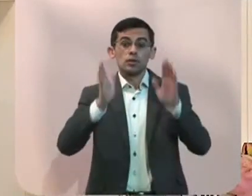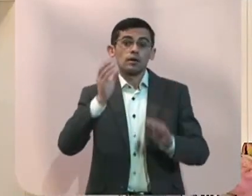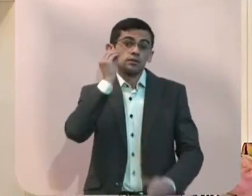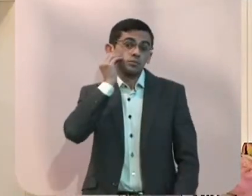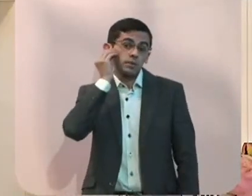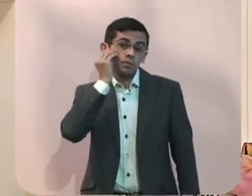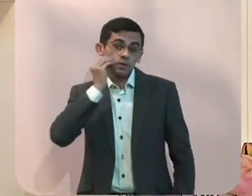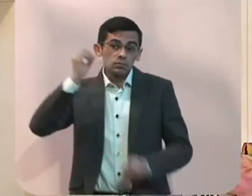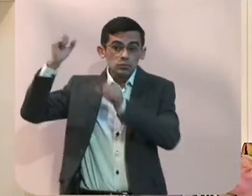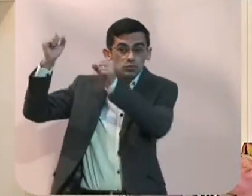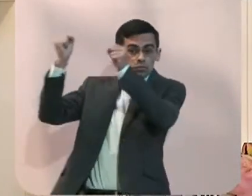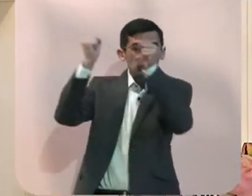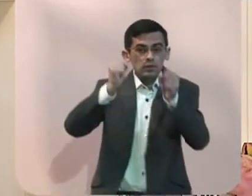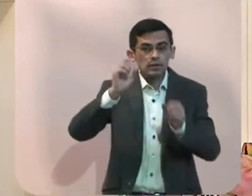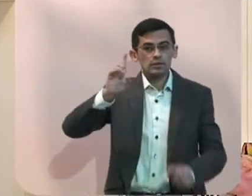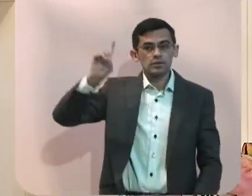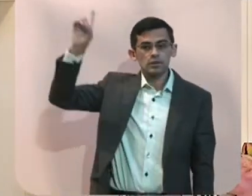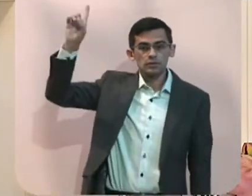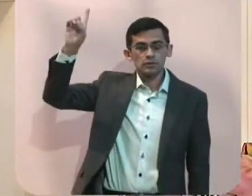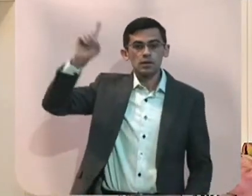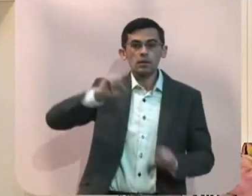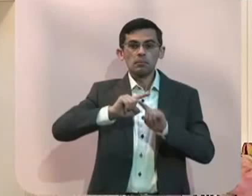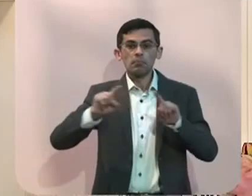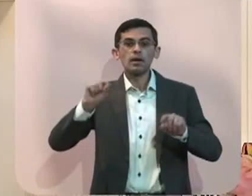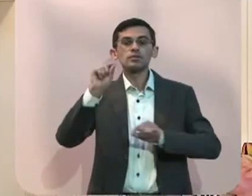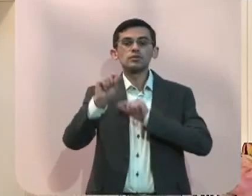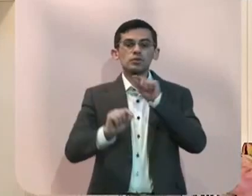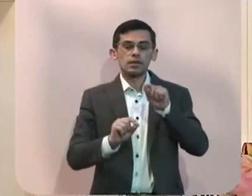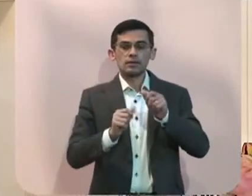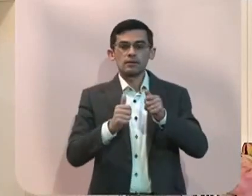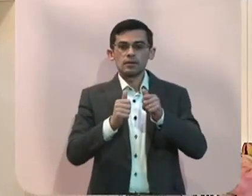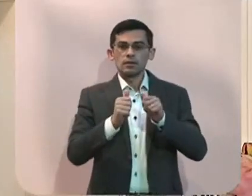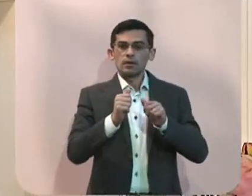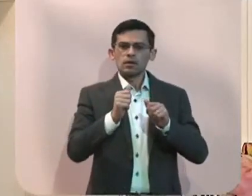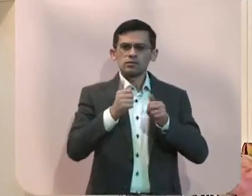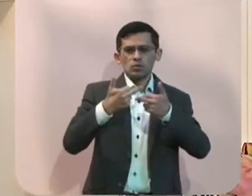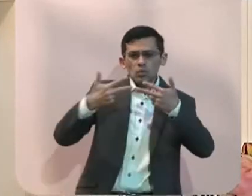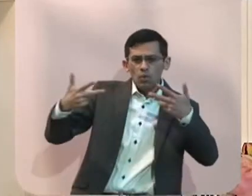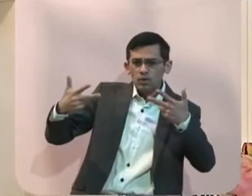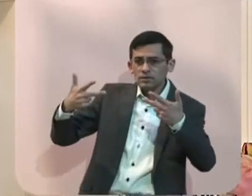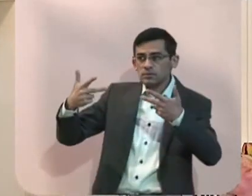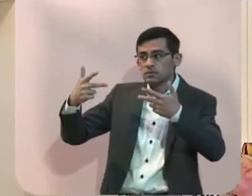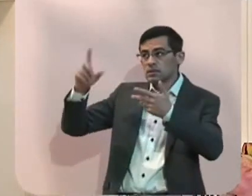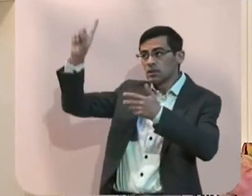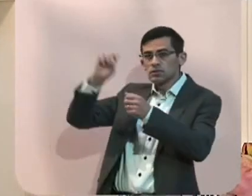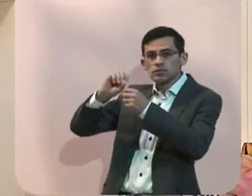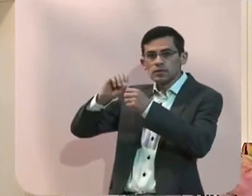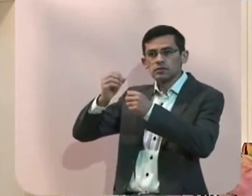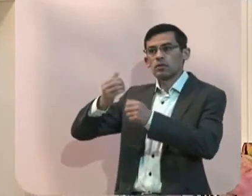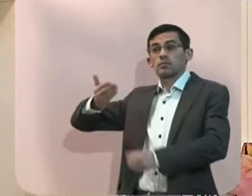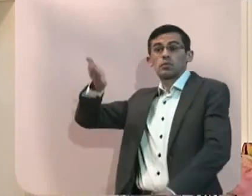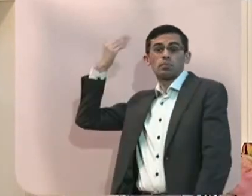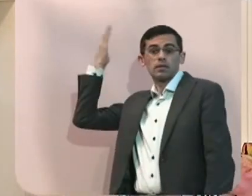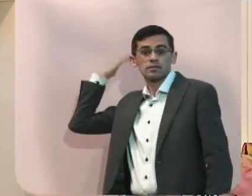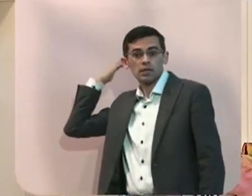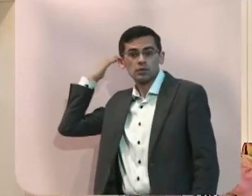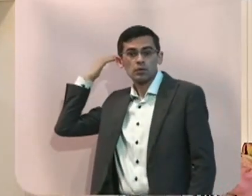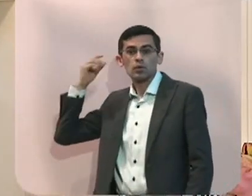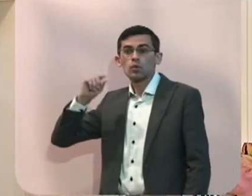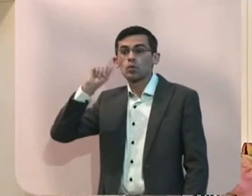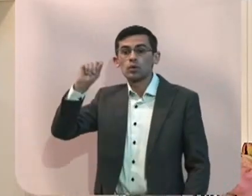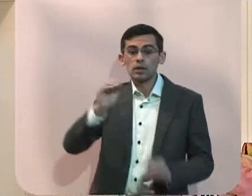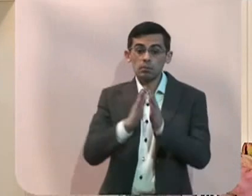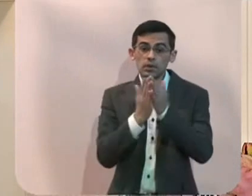experimentamos o poder de Deus. Mas essas marcas de Deus ficaram lá no passado. E o que a Bíblia